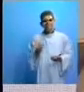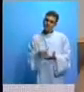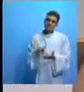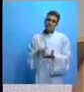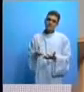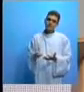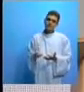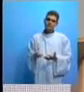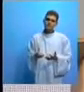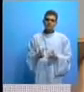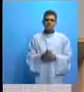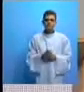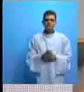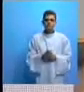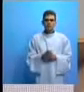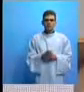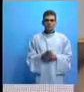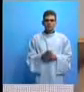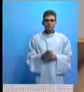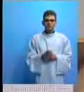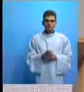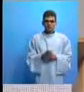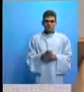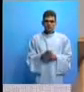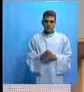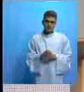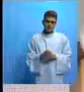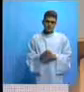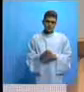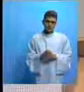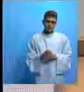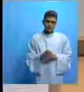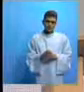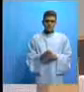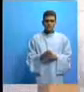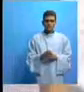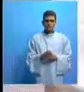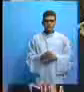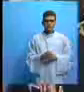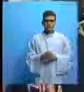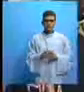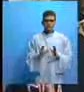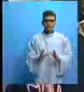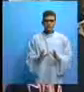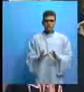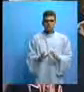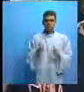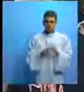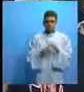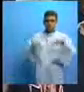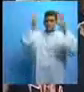desse confessionário é pintado o céu. Isso alguém me contou quinta-feira. O